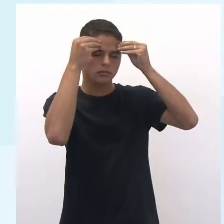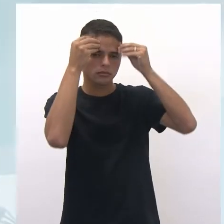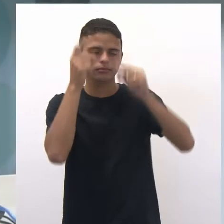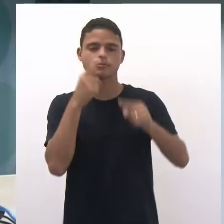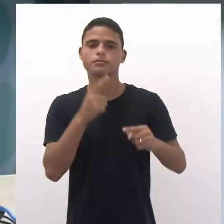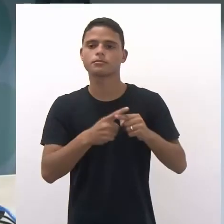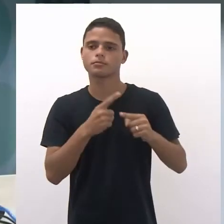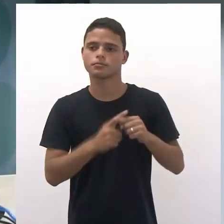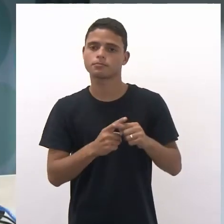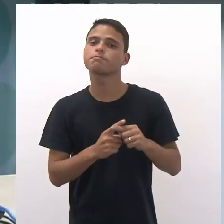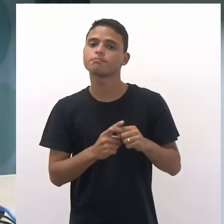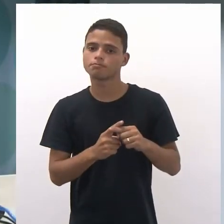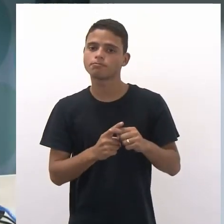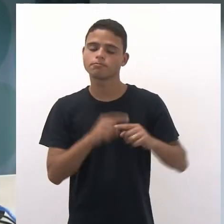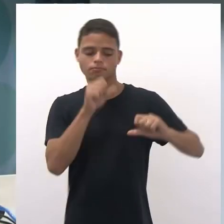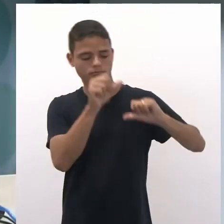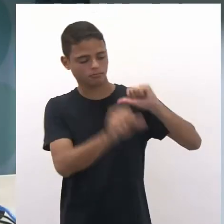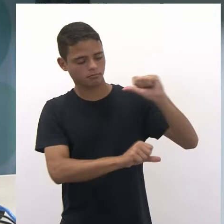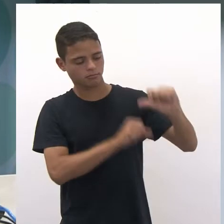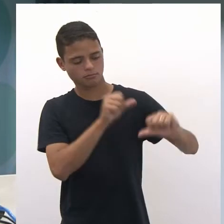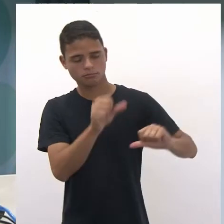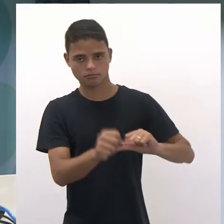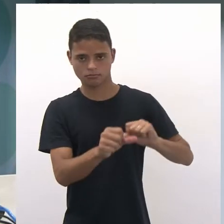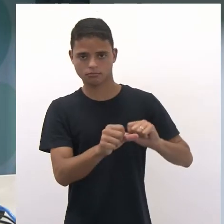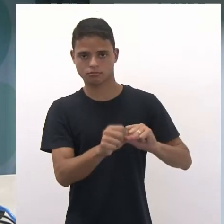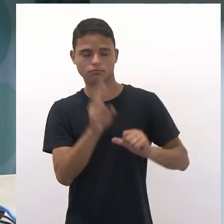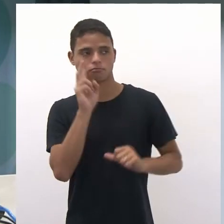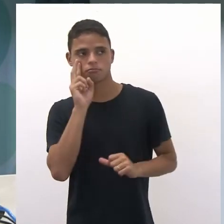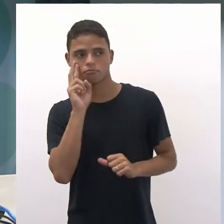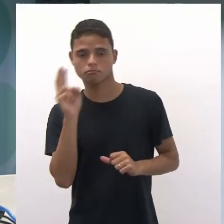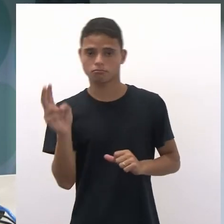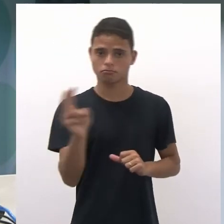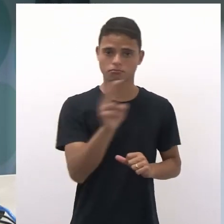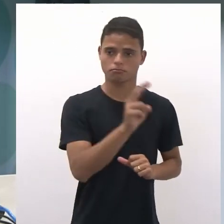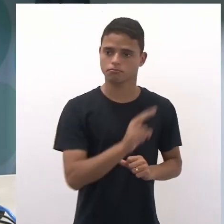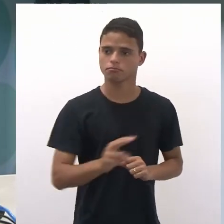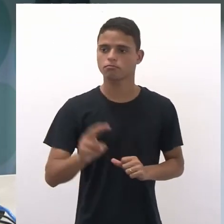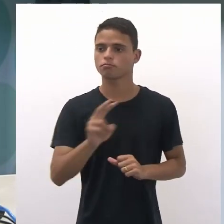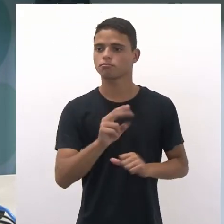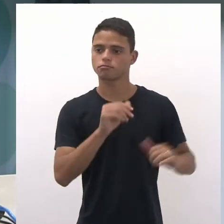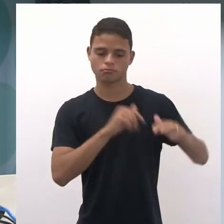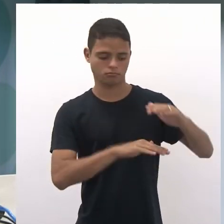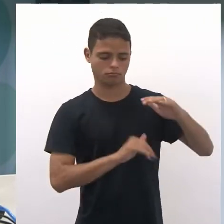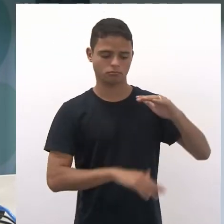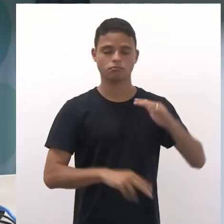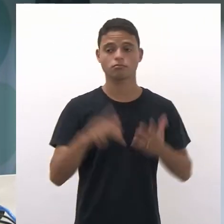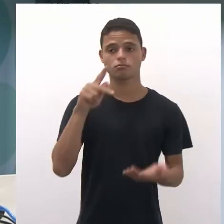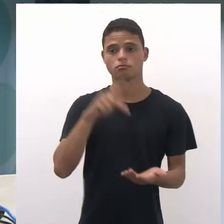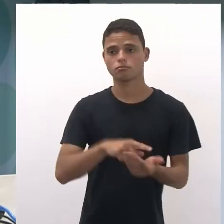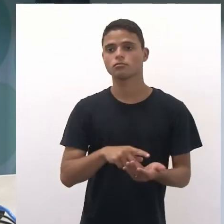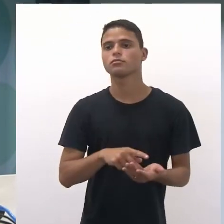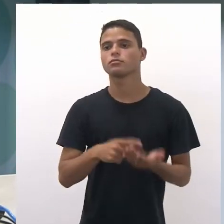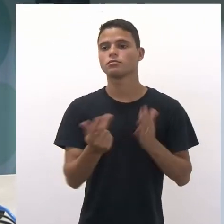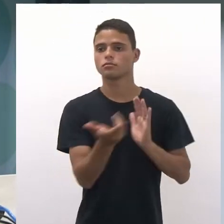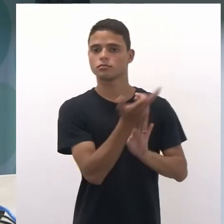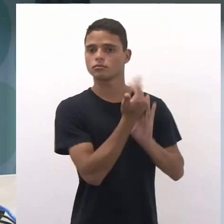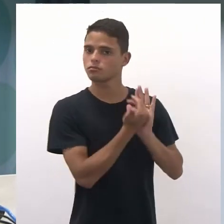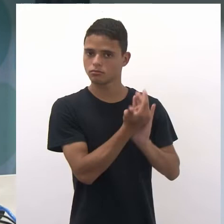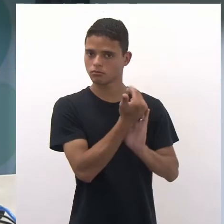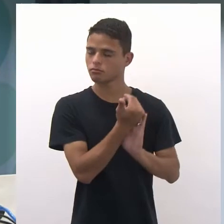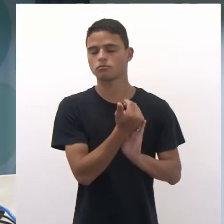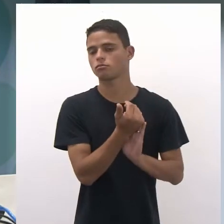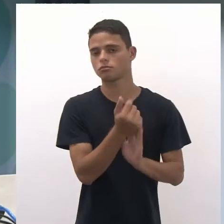por que quis transformar aquela mensagem que é visionada num dado concreto? Porque o desenho ele se torna ali real,